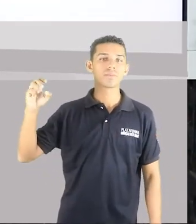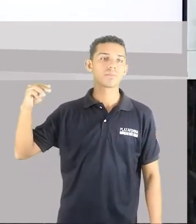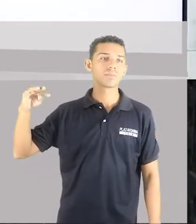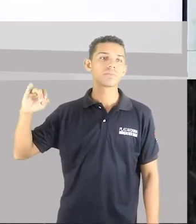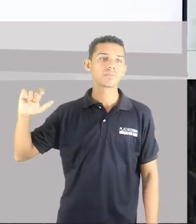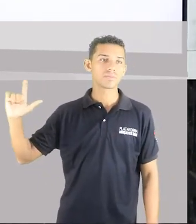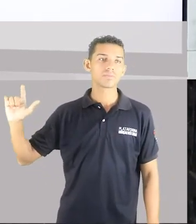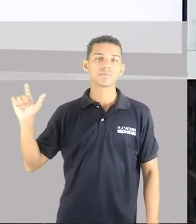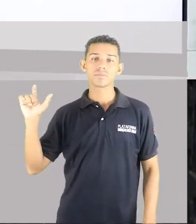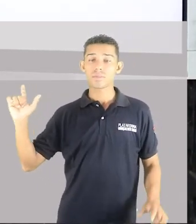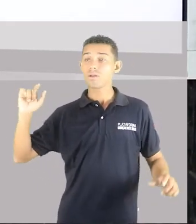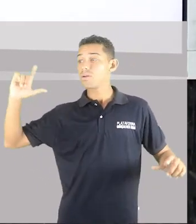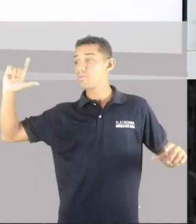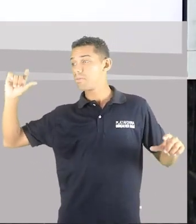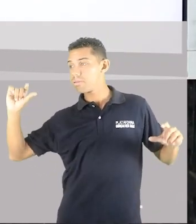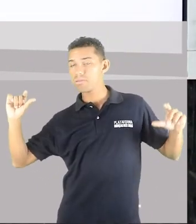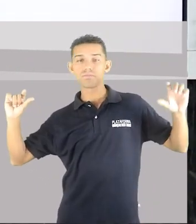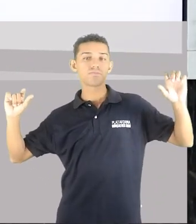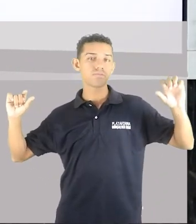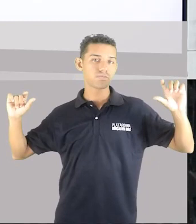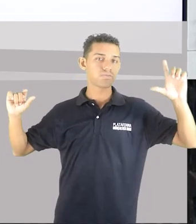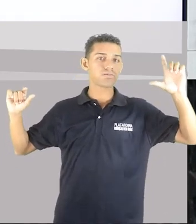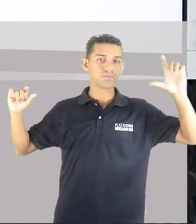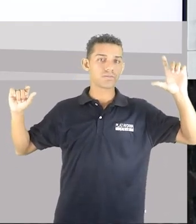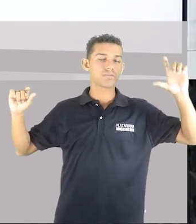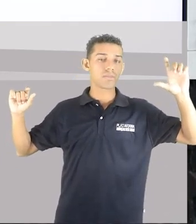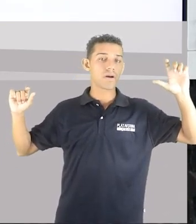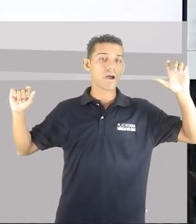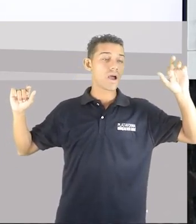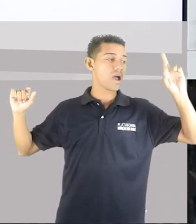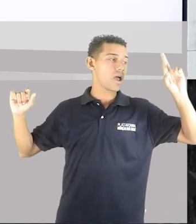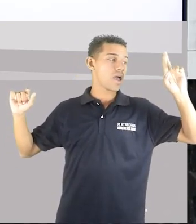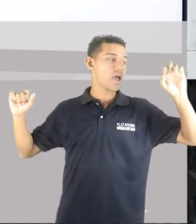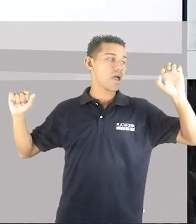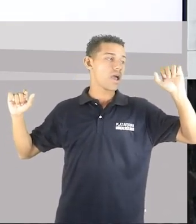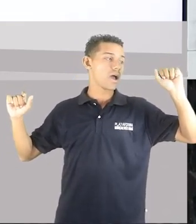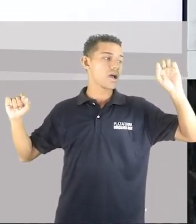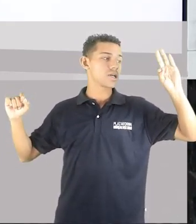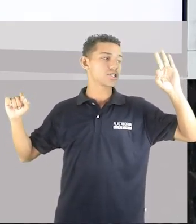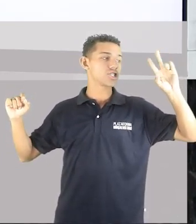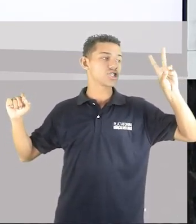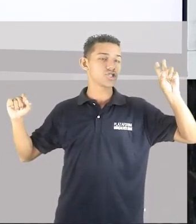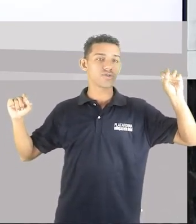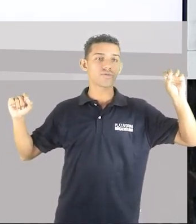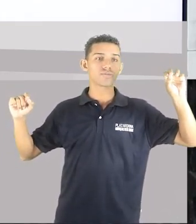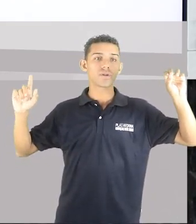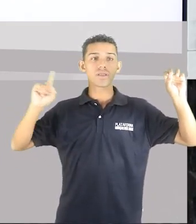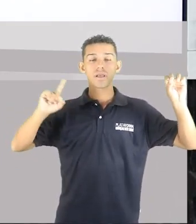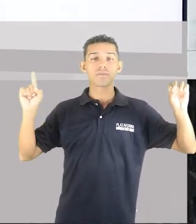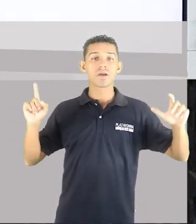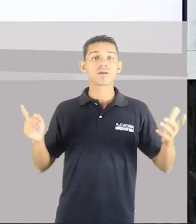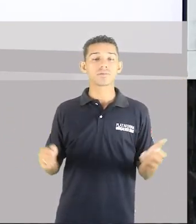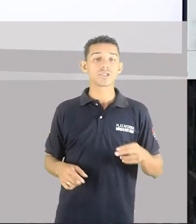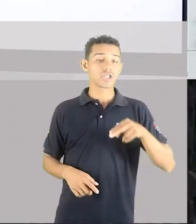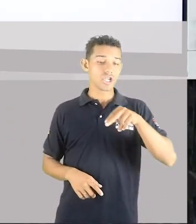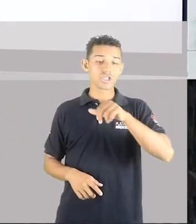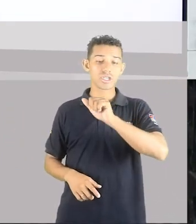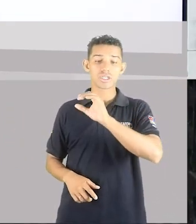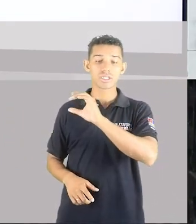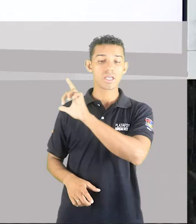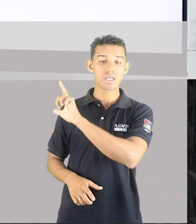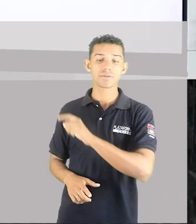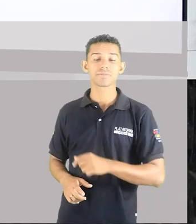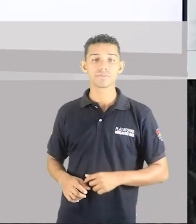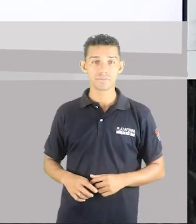A metal desloca a metal. Então, desloquei o bromo, ficou NaCl. O cloro ficou no